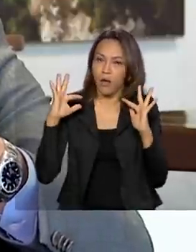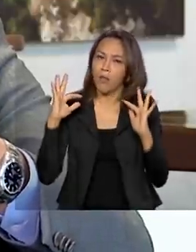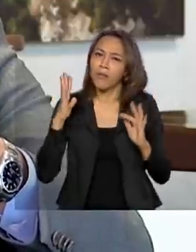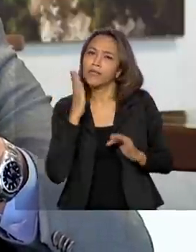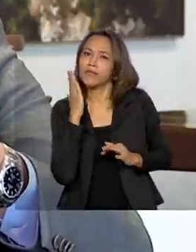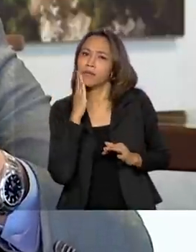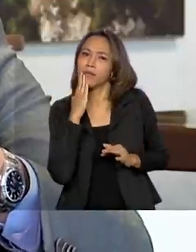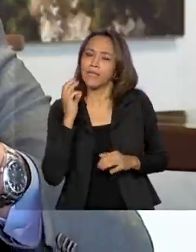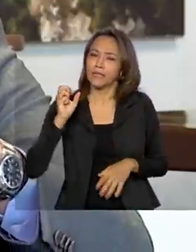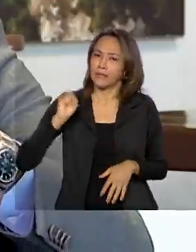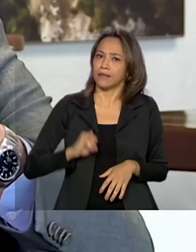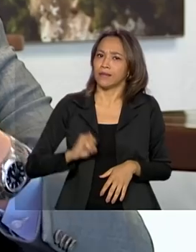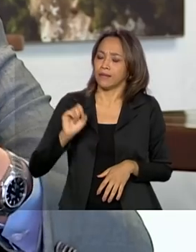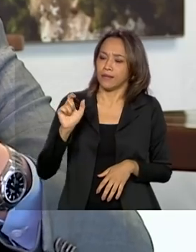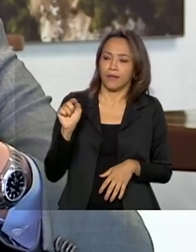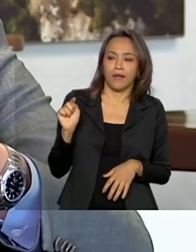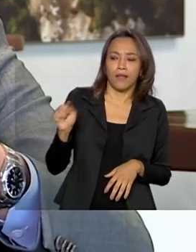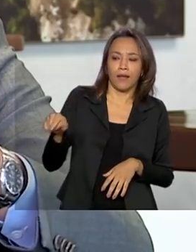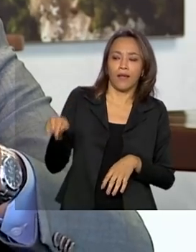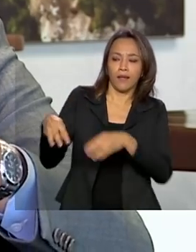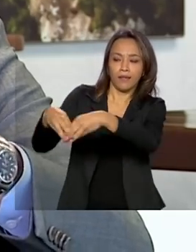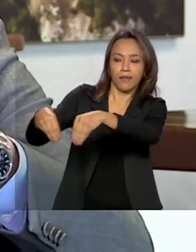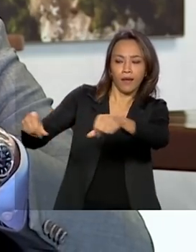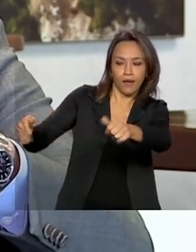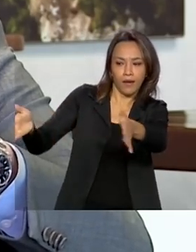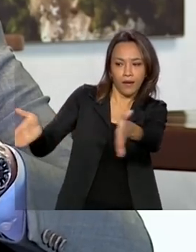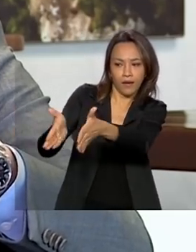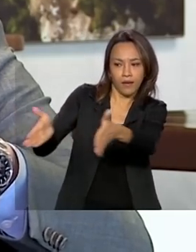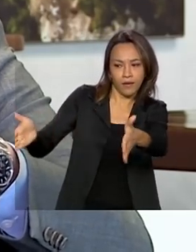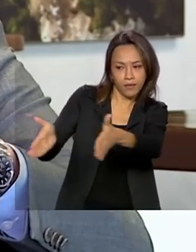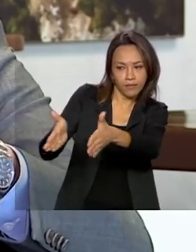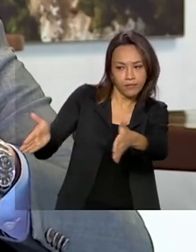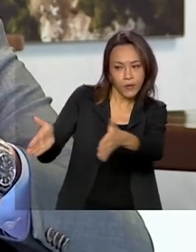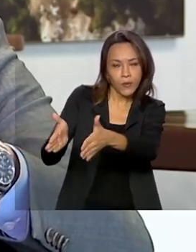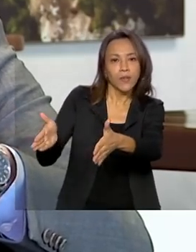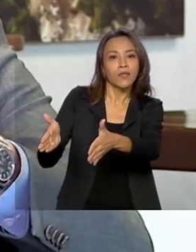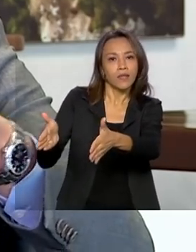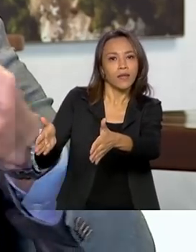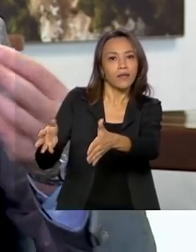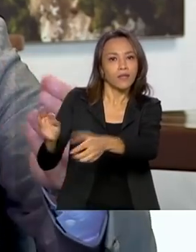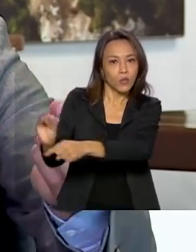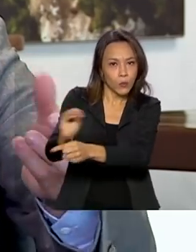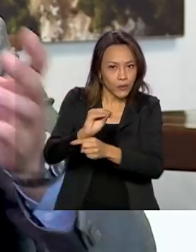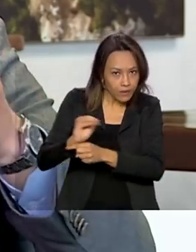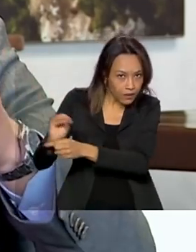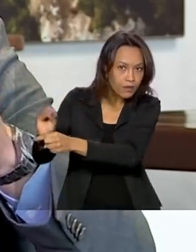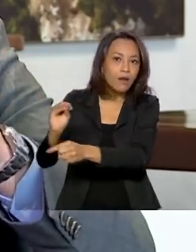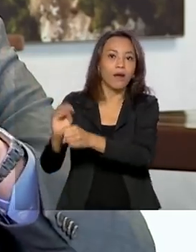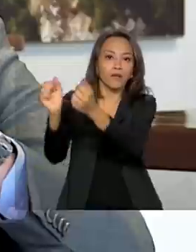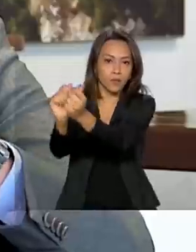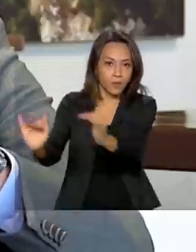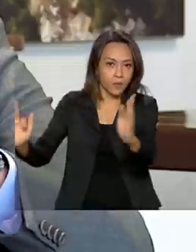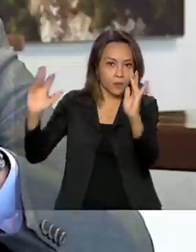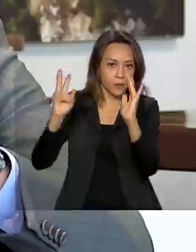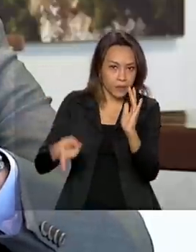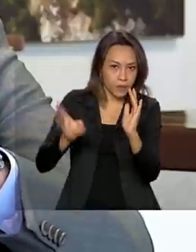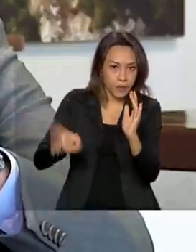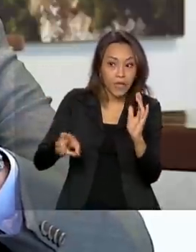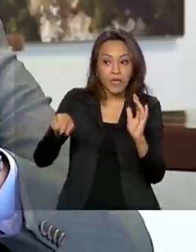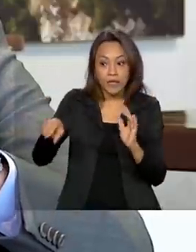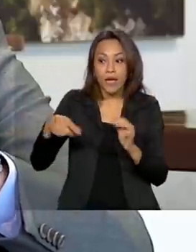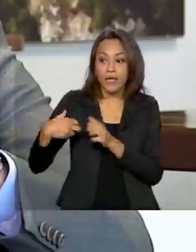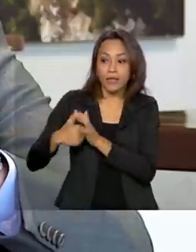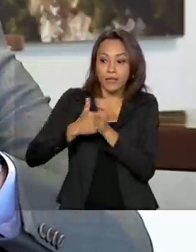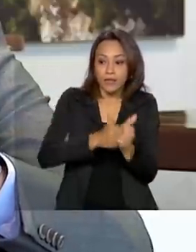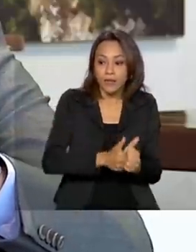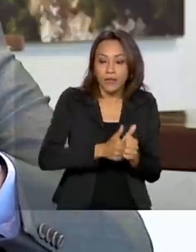saber se naquela propriedade a proporção de reserva legal ou as áreas de preservação permanente estão cumprindo